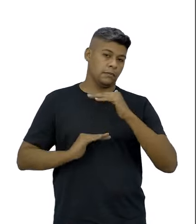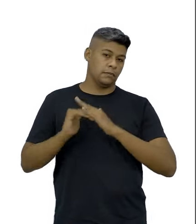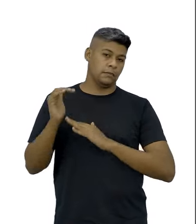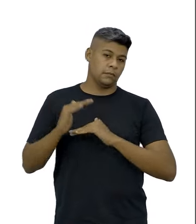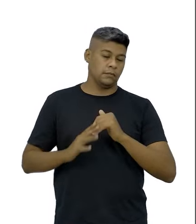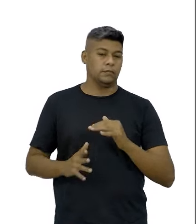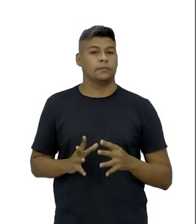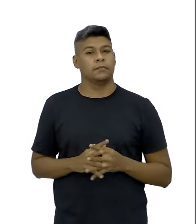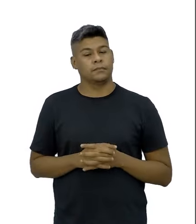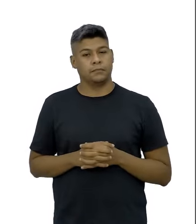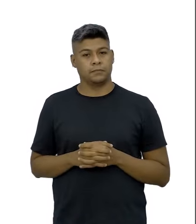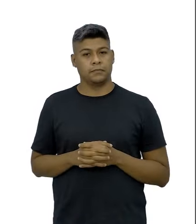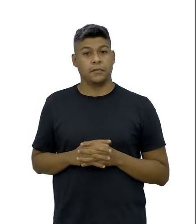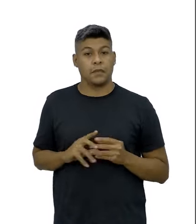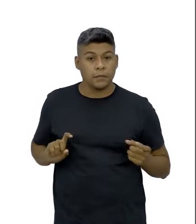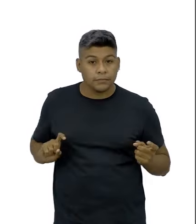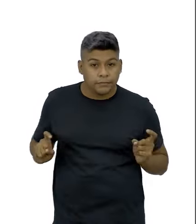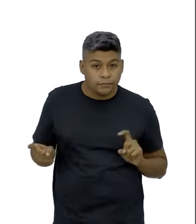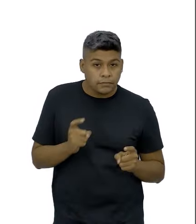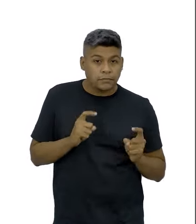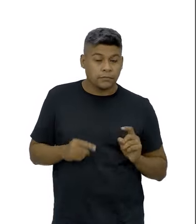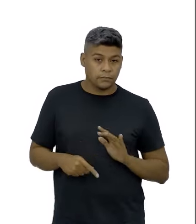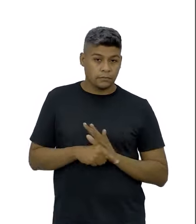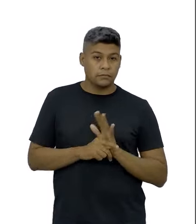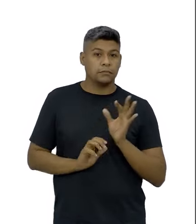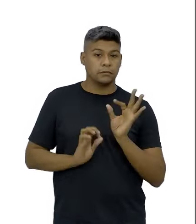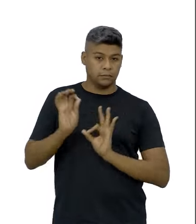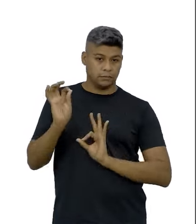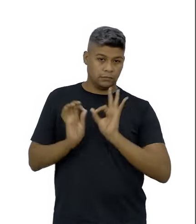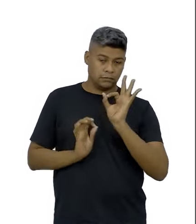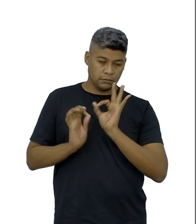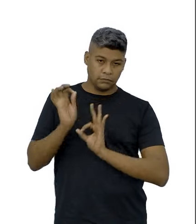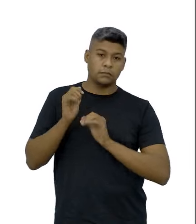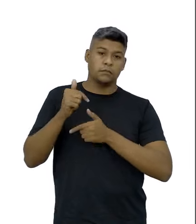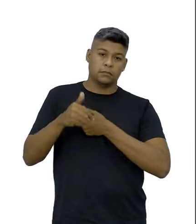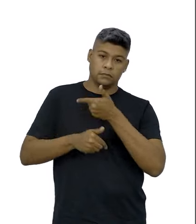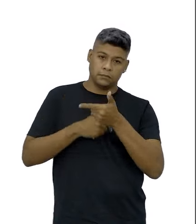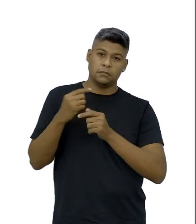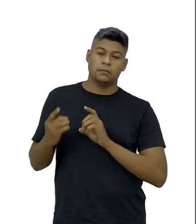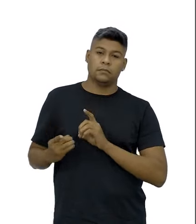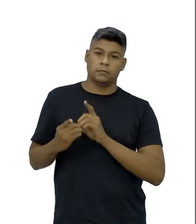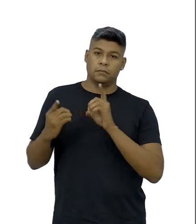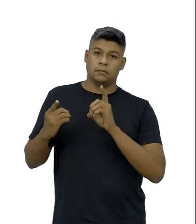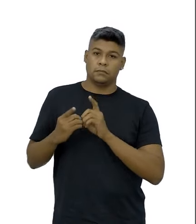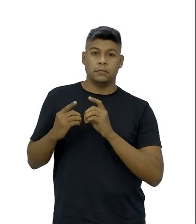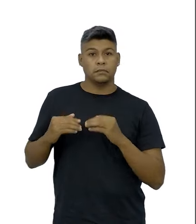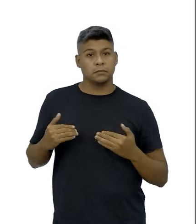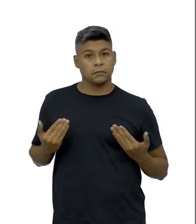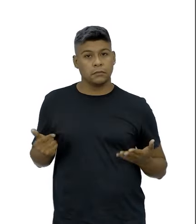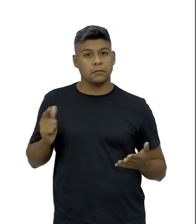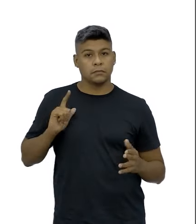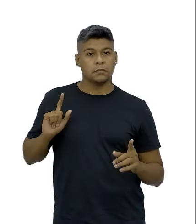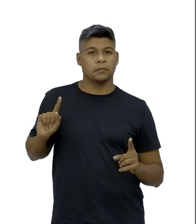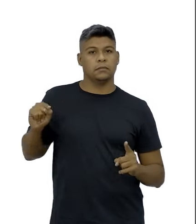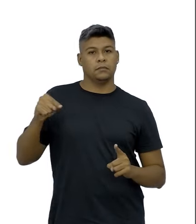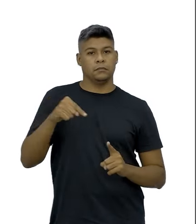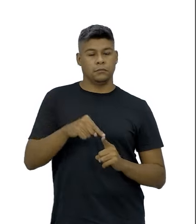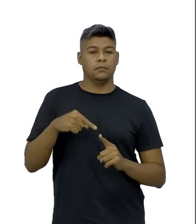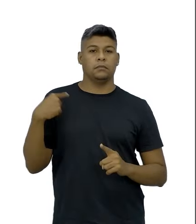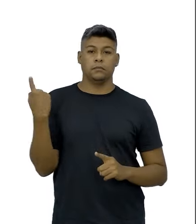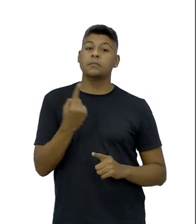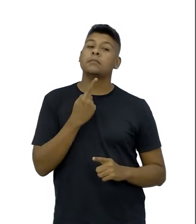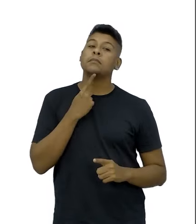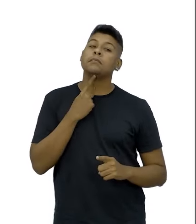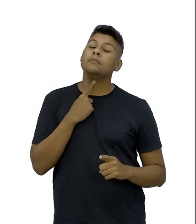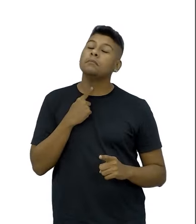envolvidas. E discutir encaminhamentos para o planejamento do trabalho didático. Então, aqui temos os objetivos que a gente